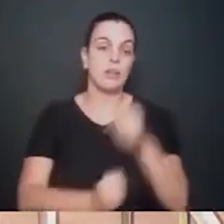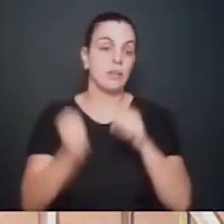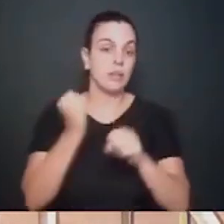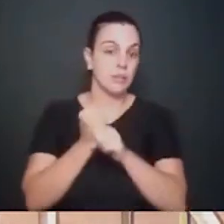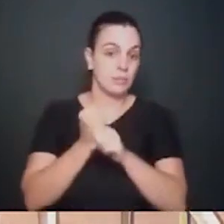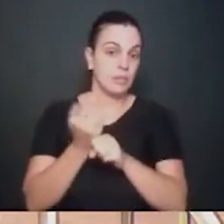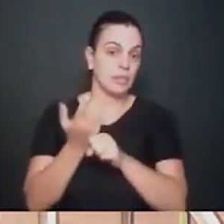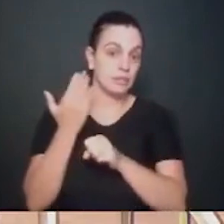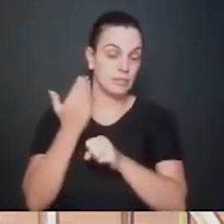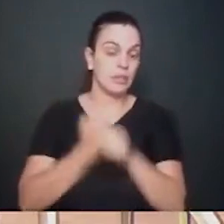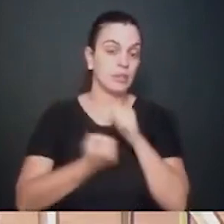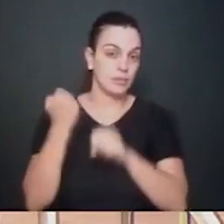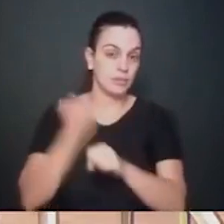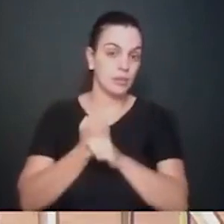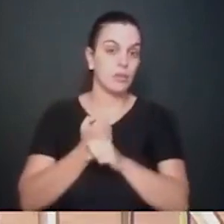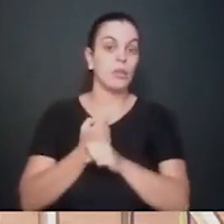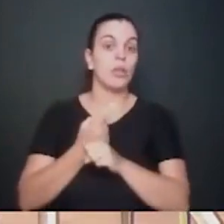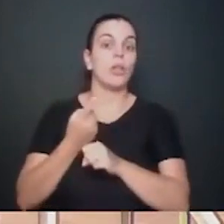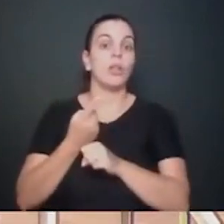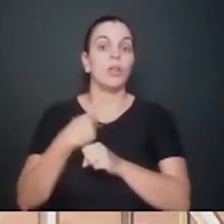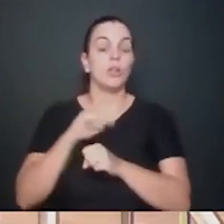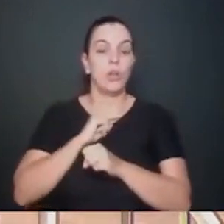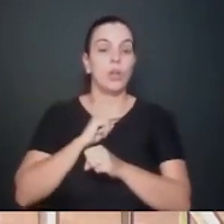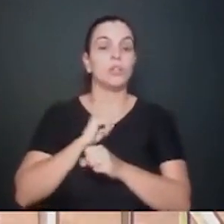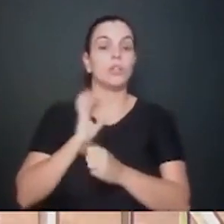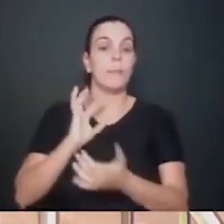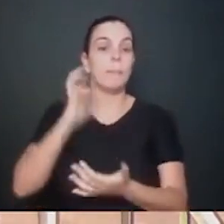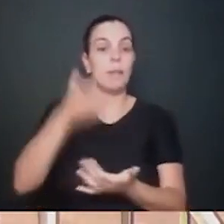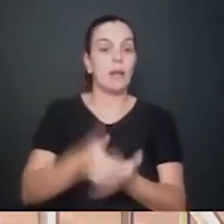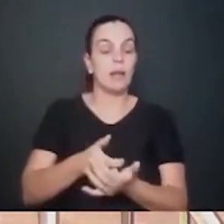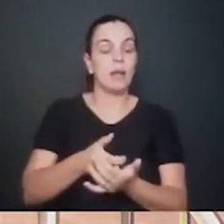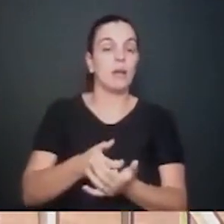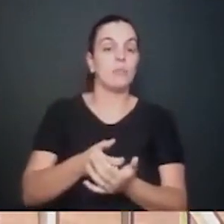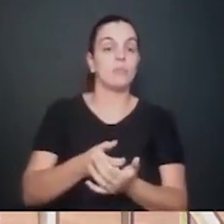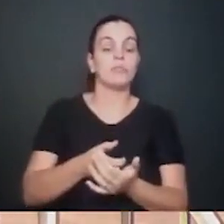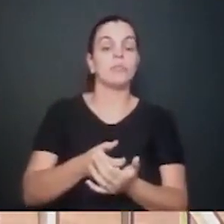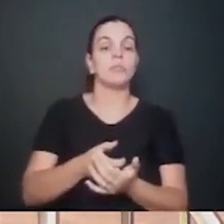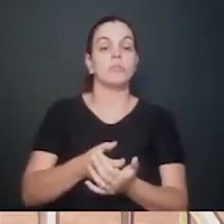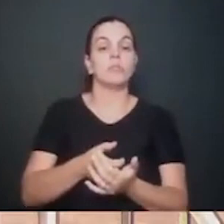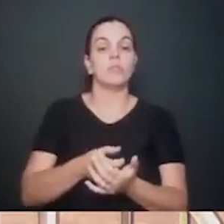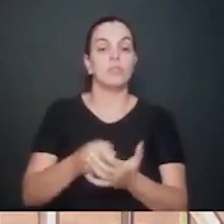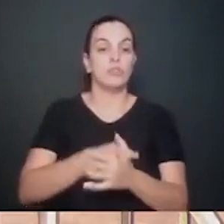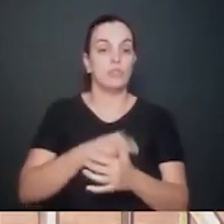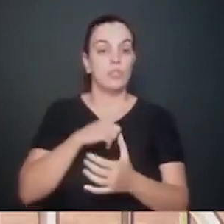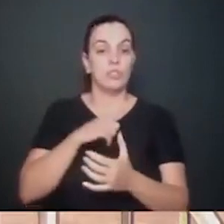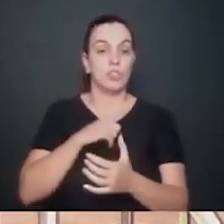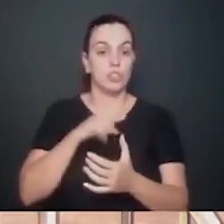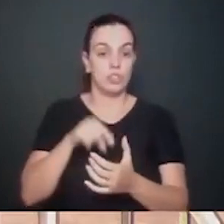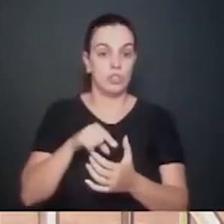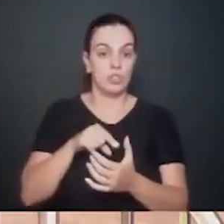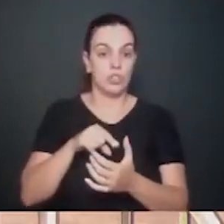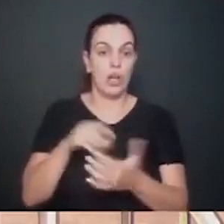nós devíamos em três, foram feitos, né? Nós fizemos a quitação total, então agora nós não, em tese, não devemos